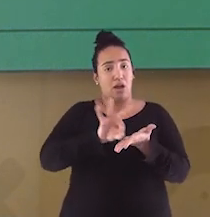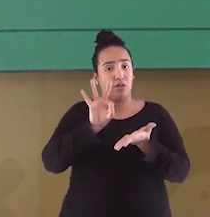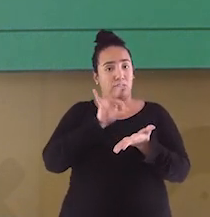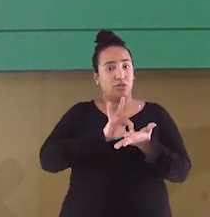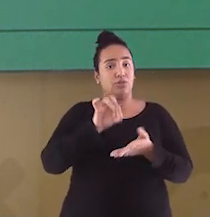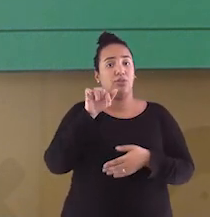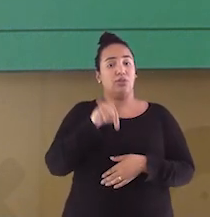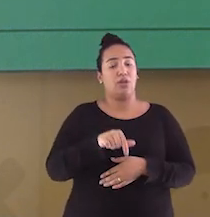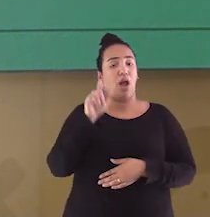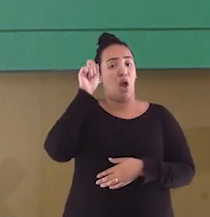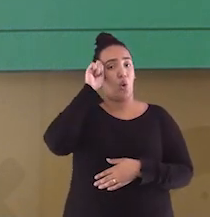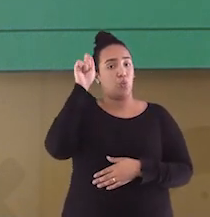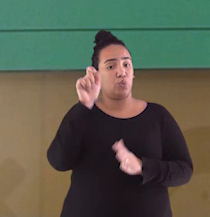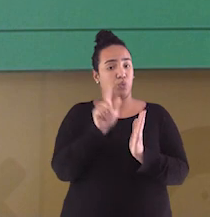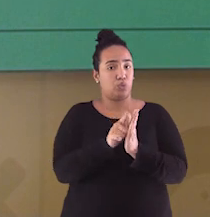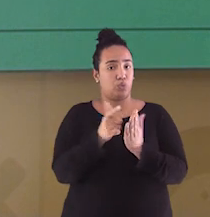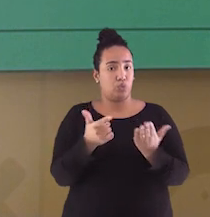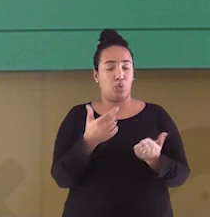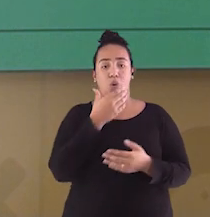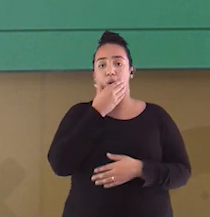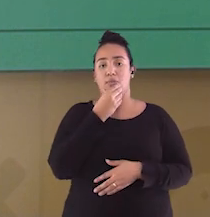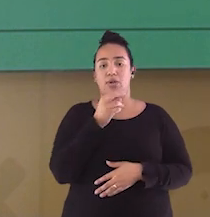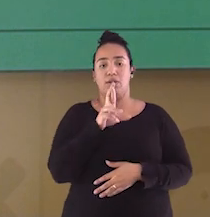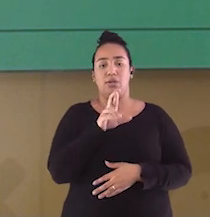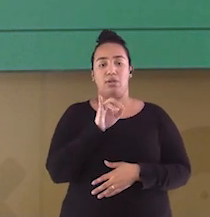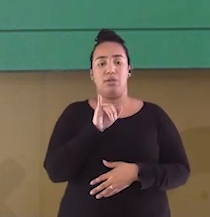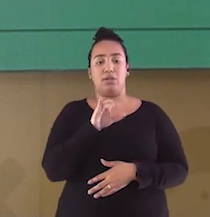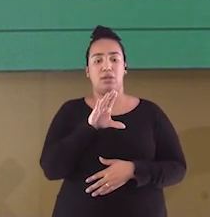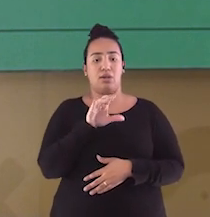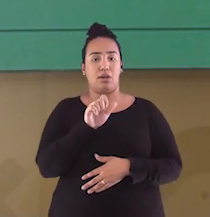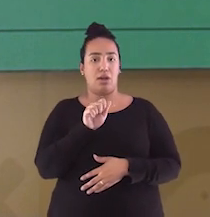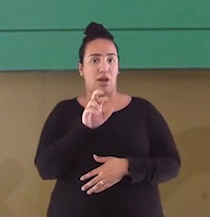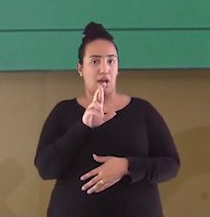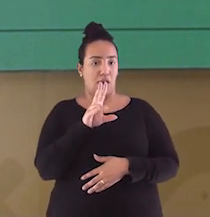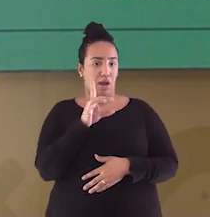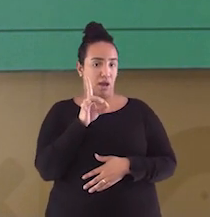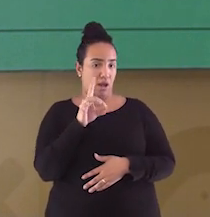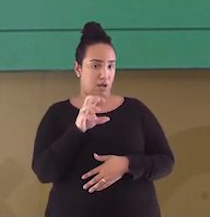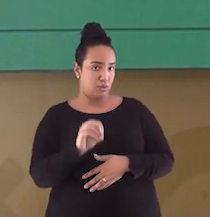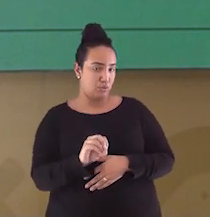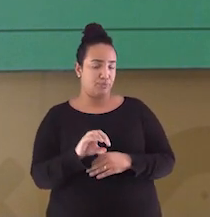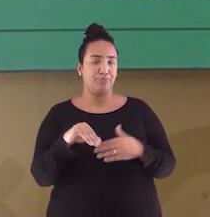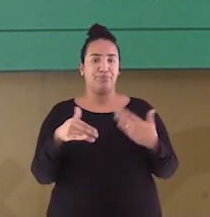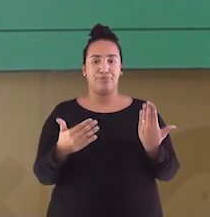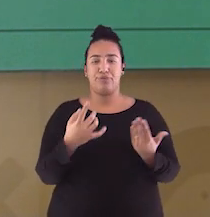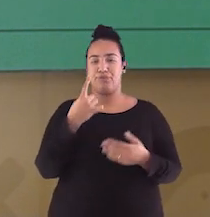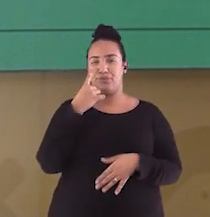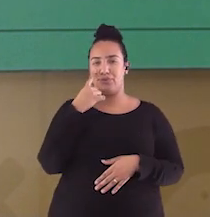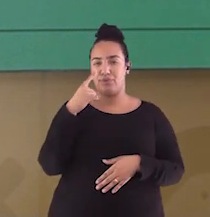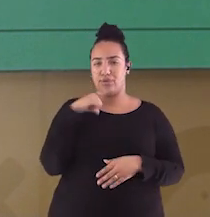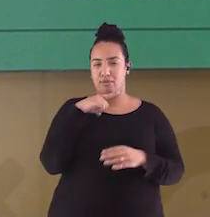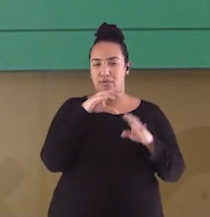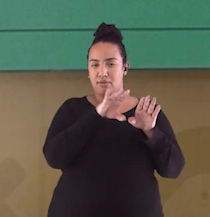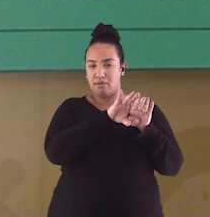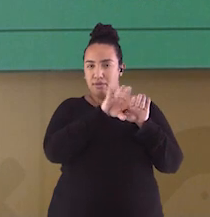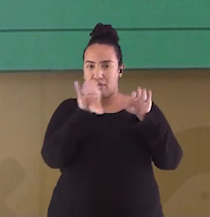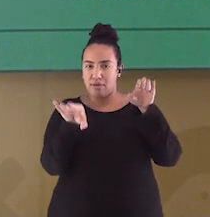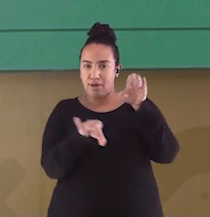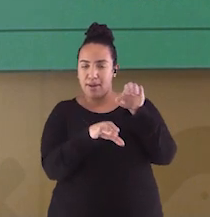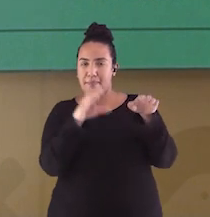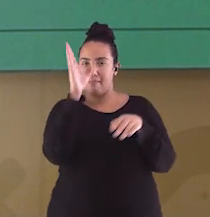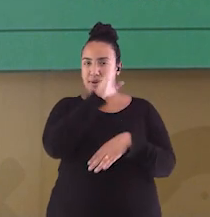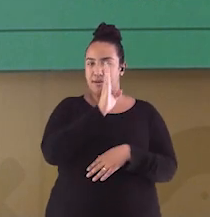autor e jornalista Ricardo Wegnoski. Tendo em vista a grande desigualdade social da África do Sul e